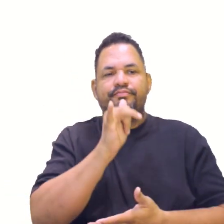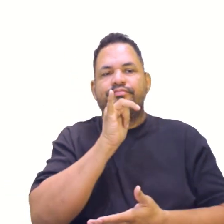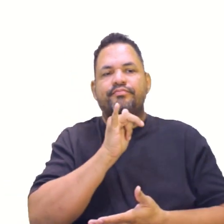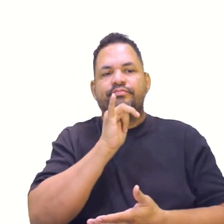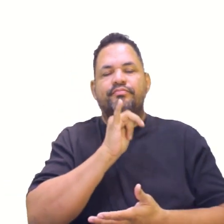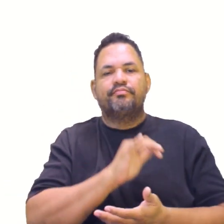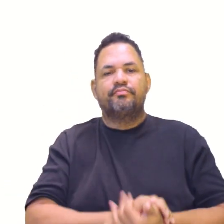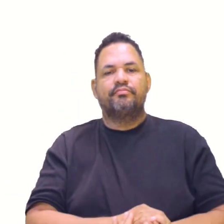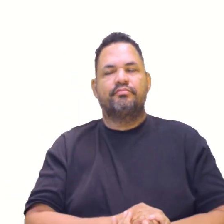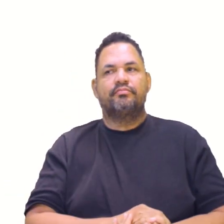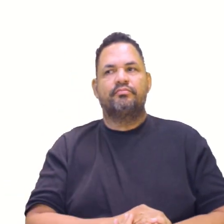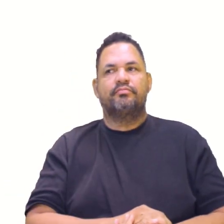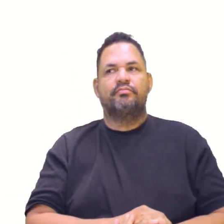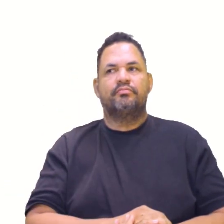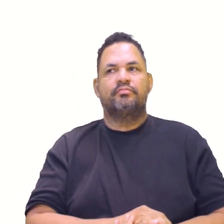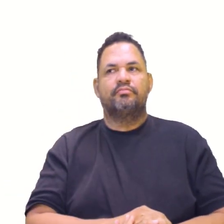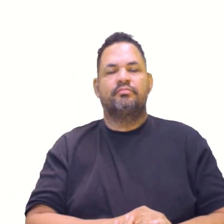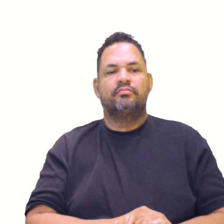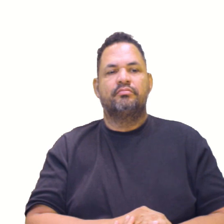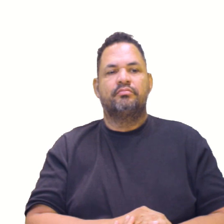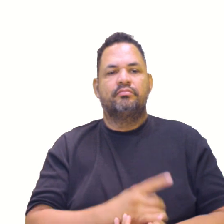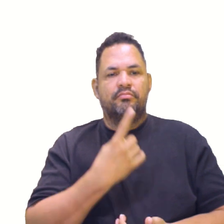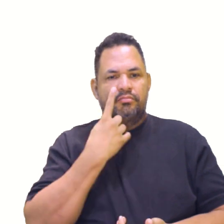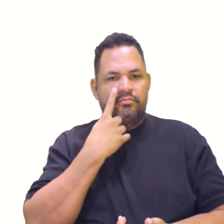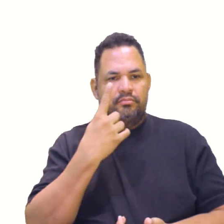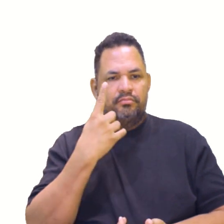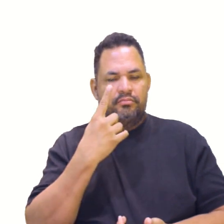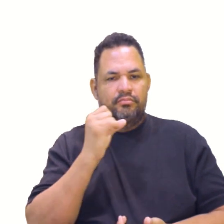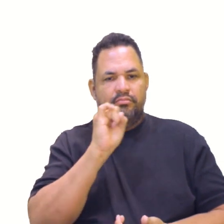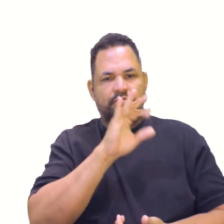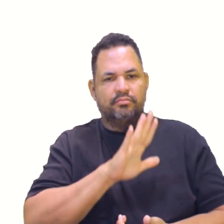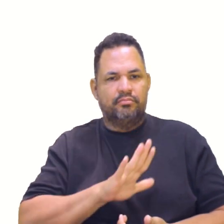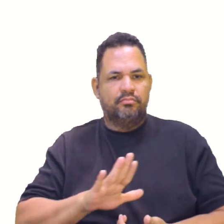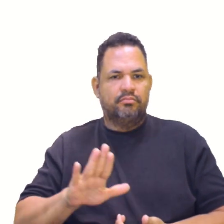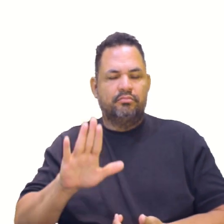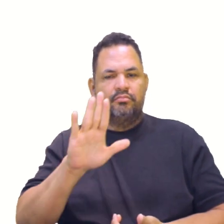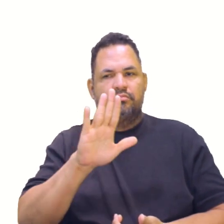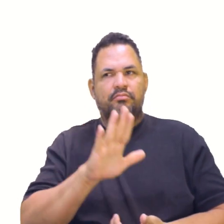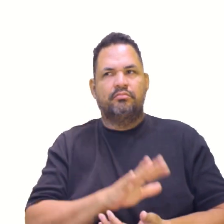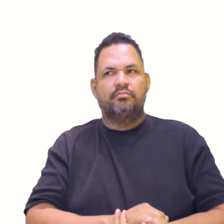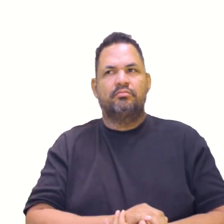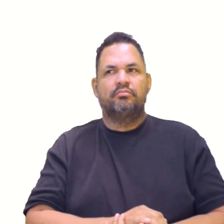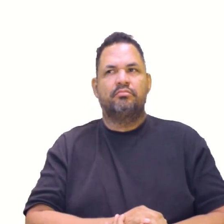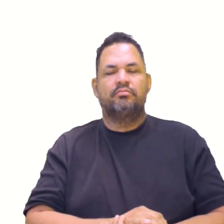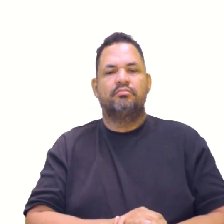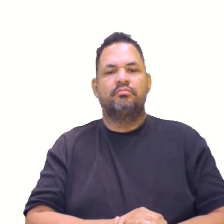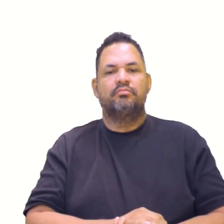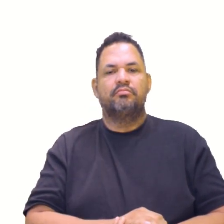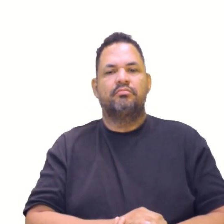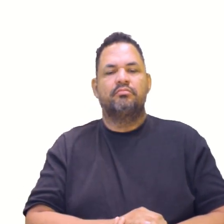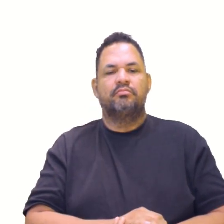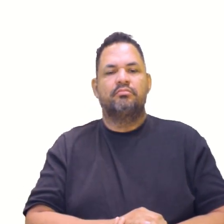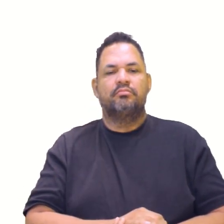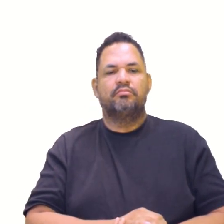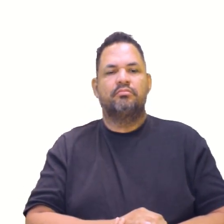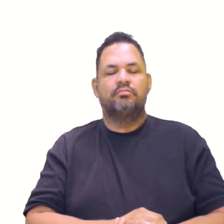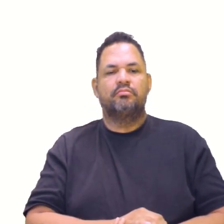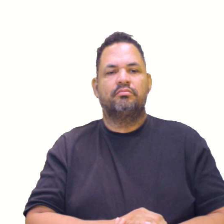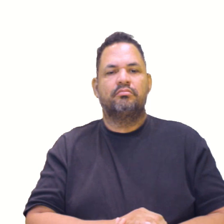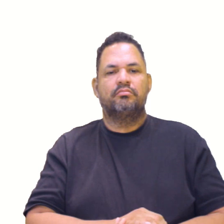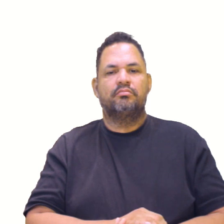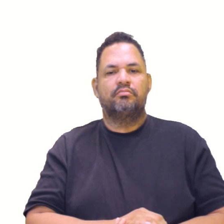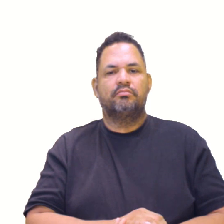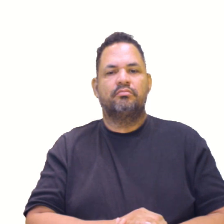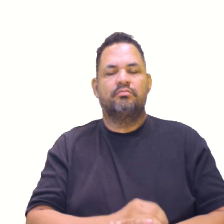Vamos lá, vamos praticar. Observe a figura abaixo. Então, baixa junto, tá, gente? Ficou meio grudadinho.